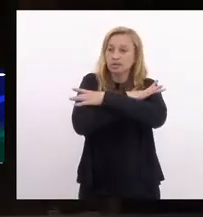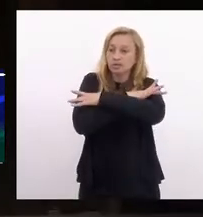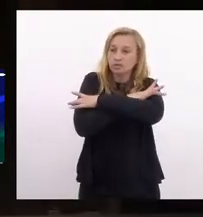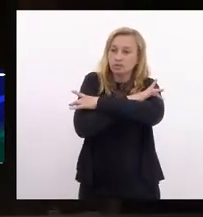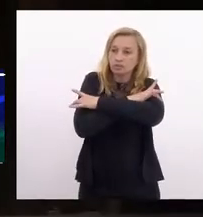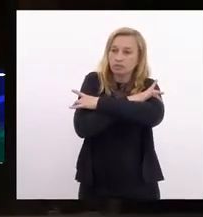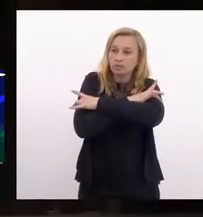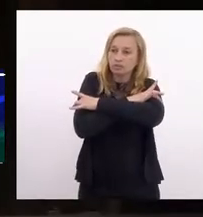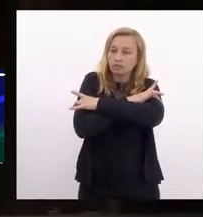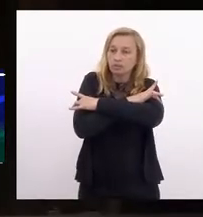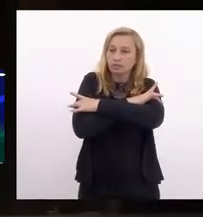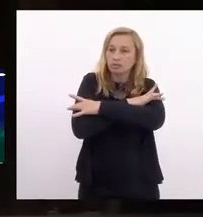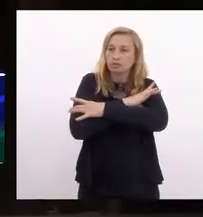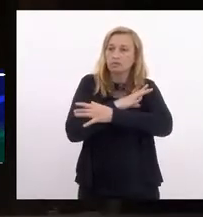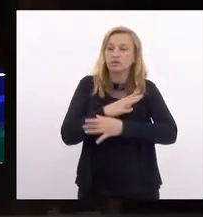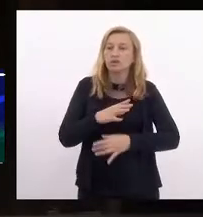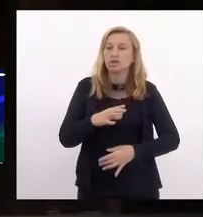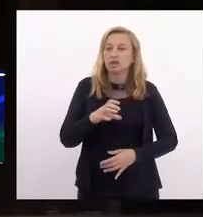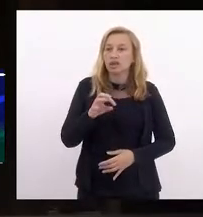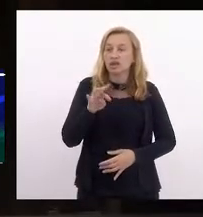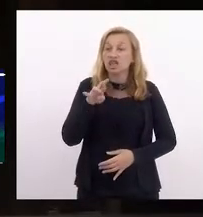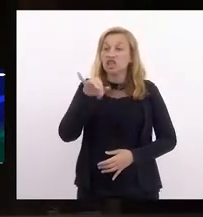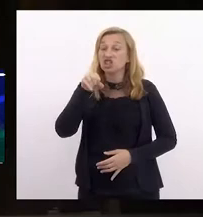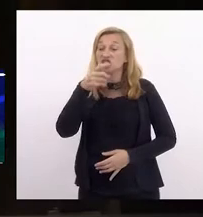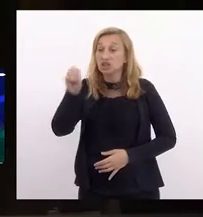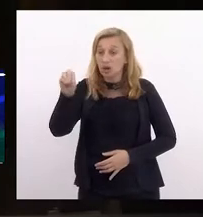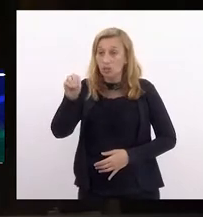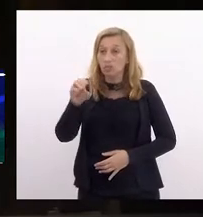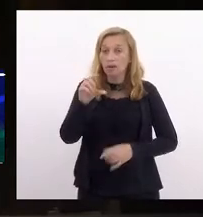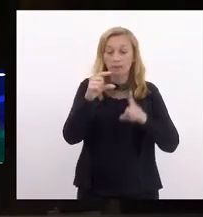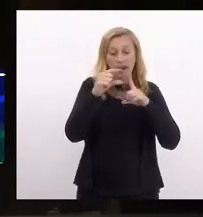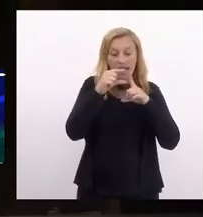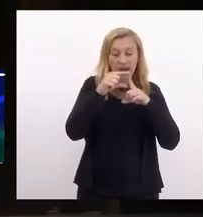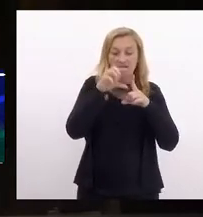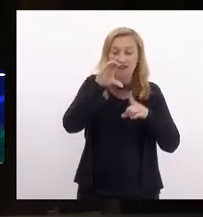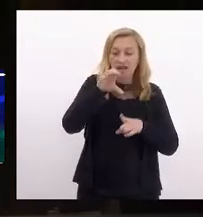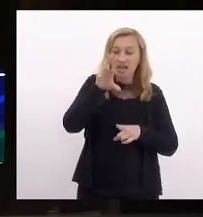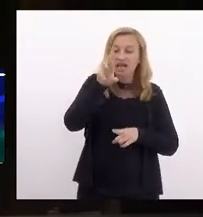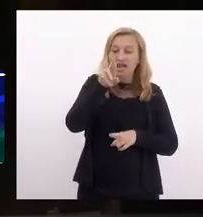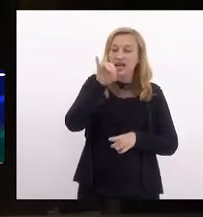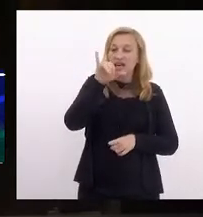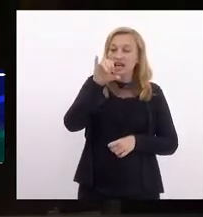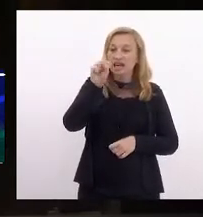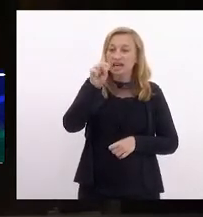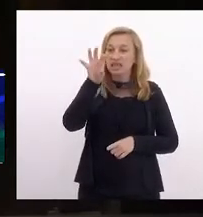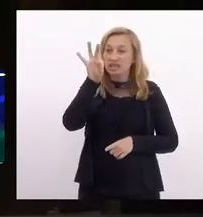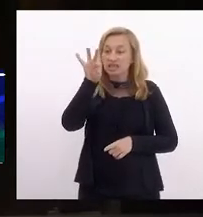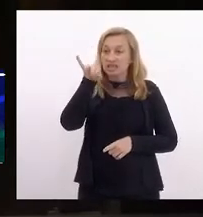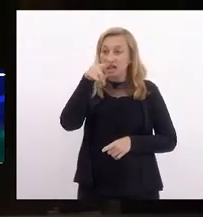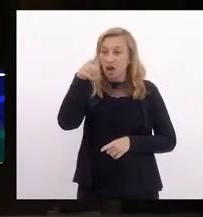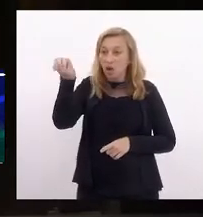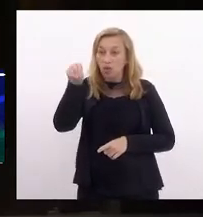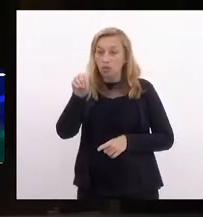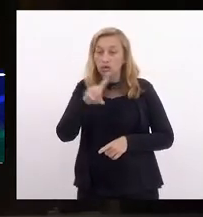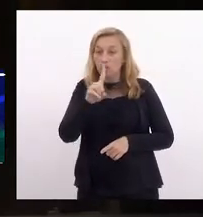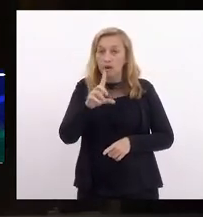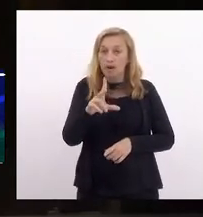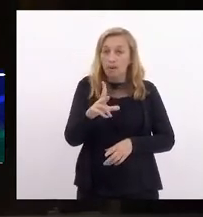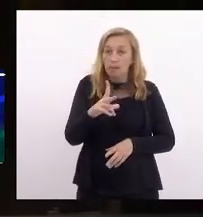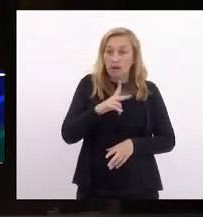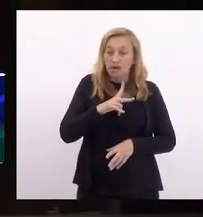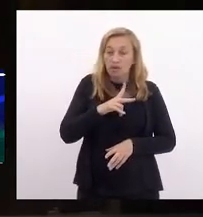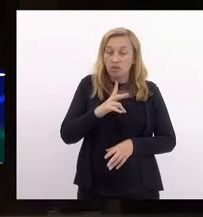cristão a palavra cristão não é de propriedade de